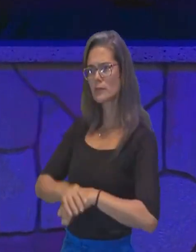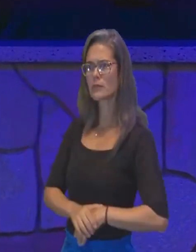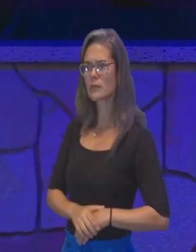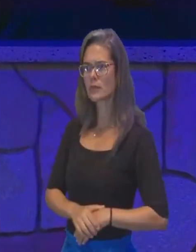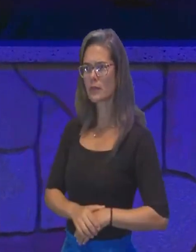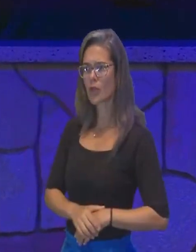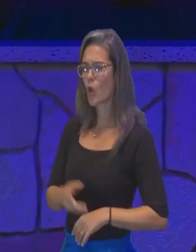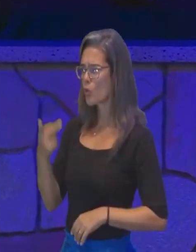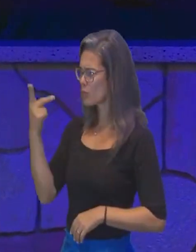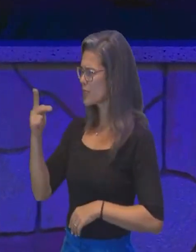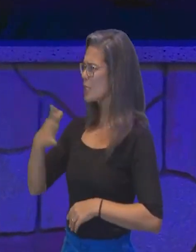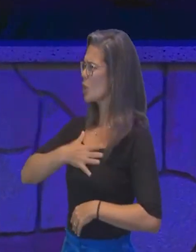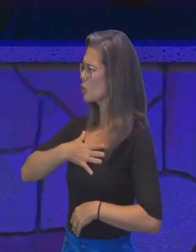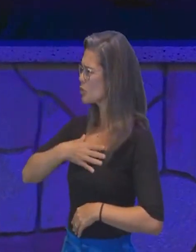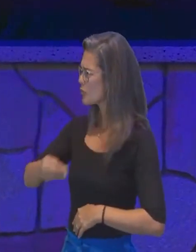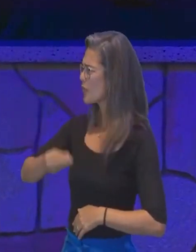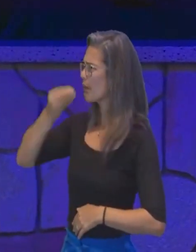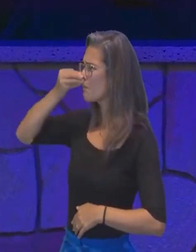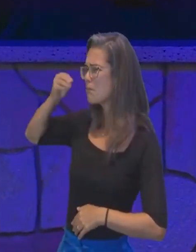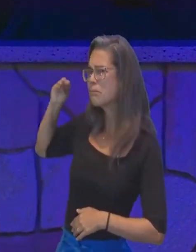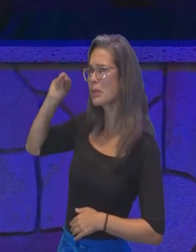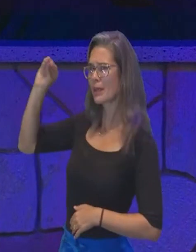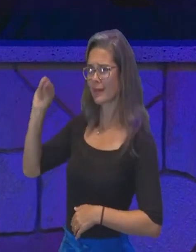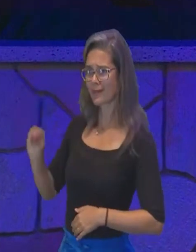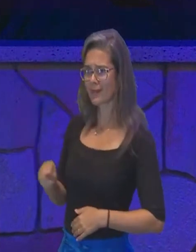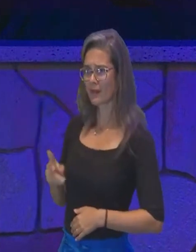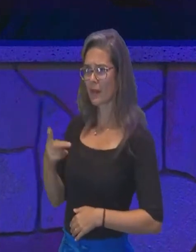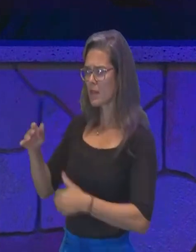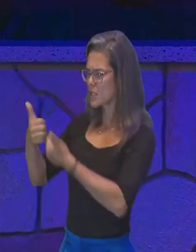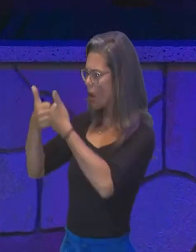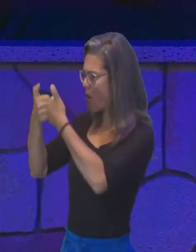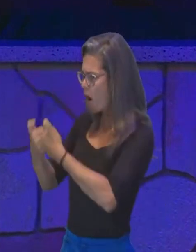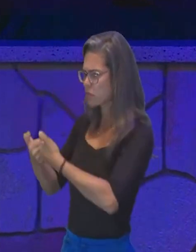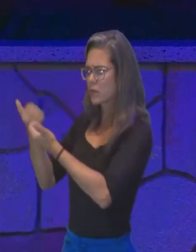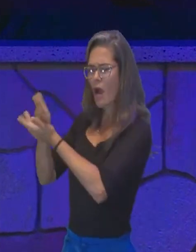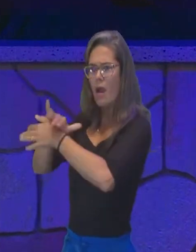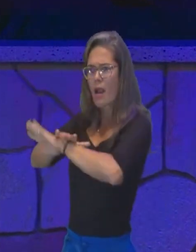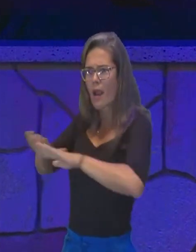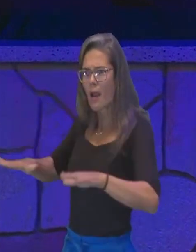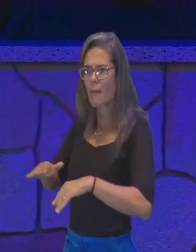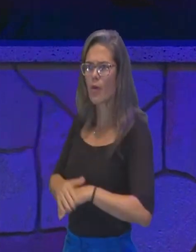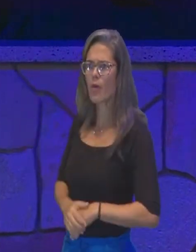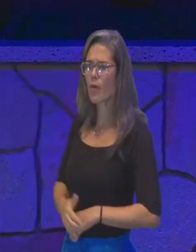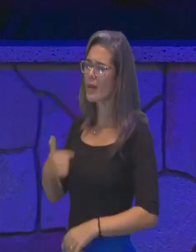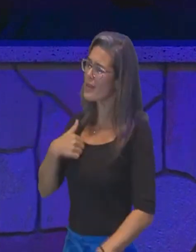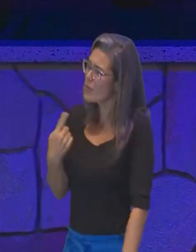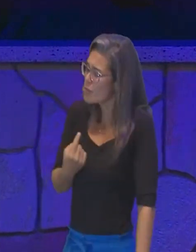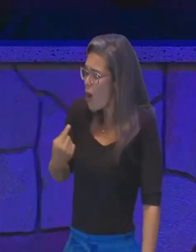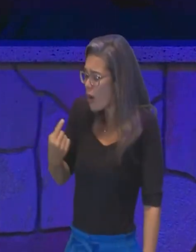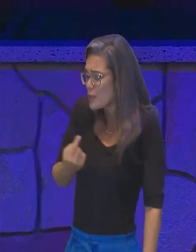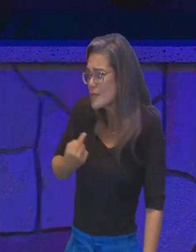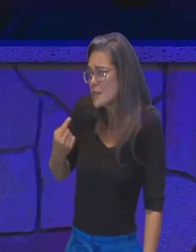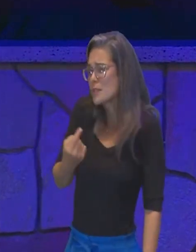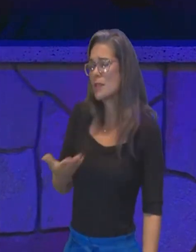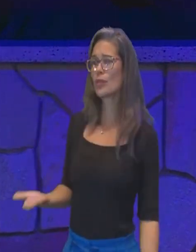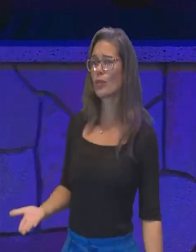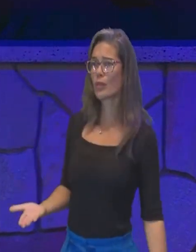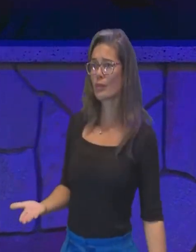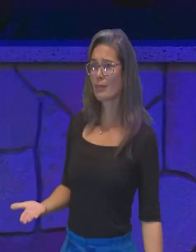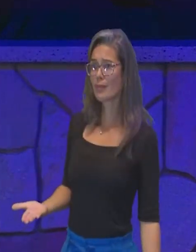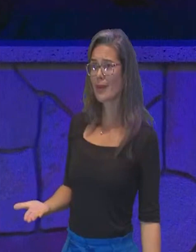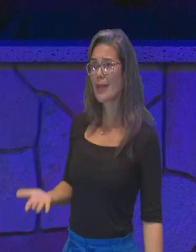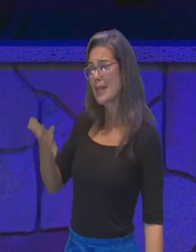tua aliança, derribaram os teus altares e mataram os teus profetas à espada, e eu fiquei só, e procuram tirar